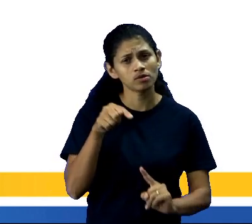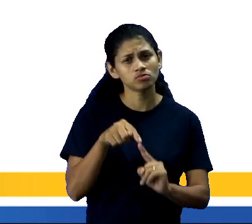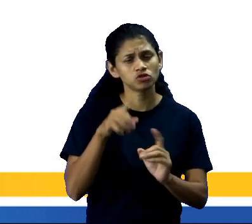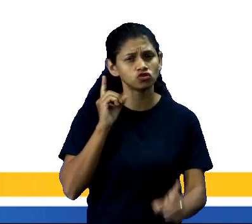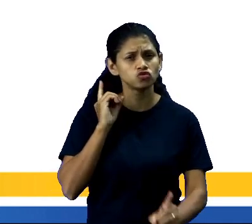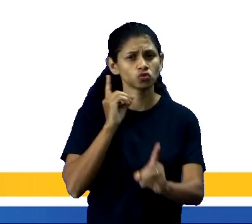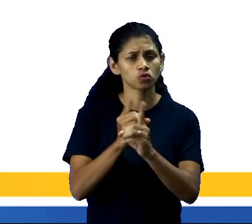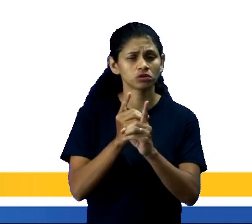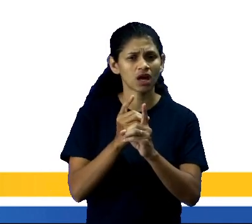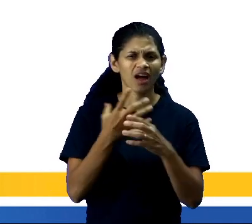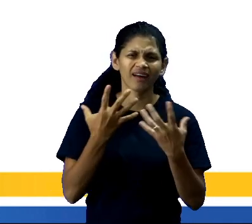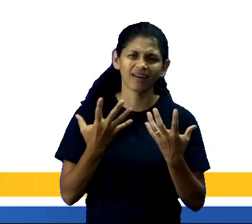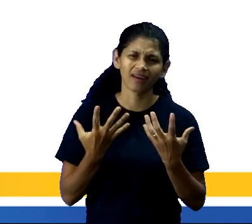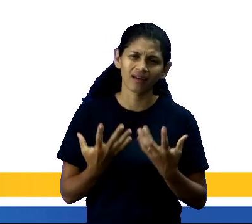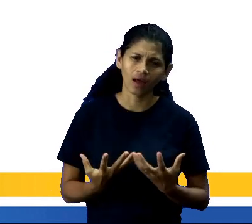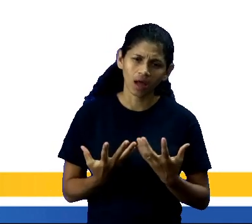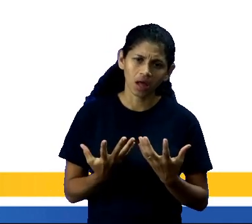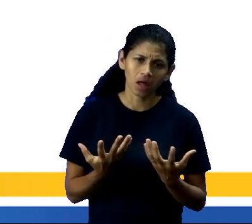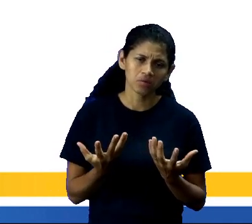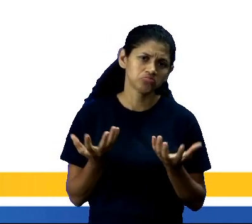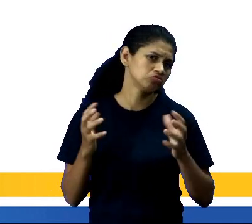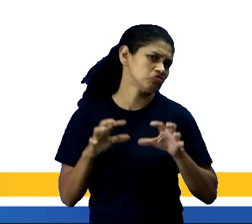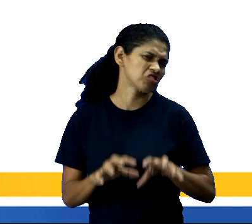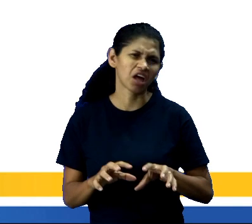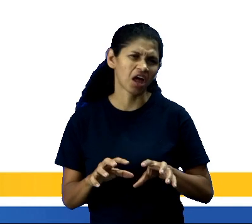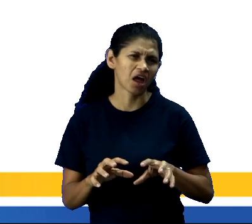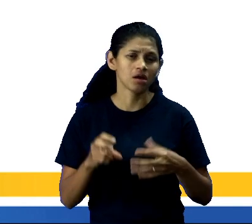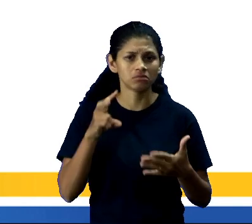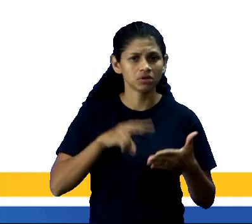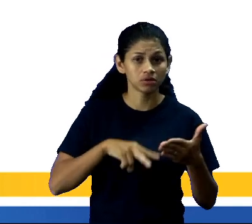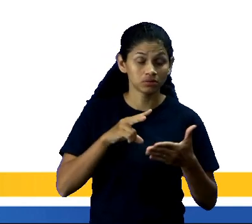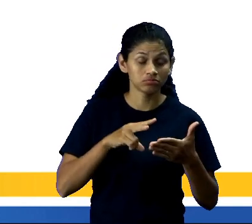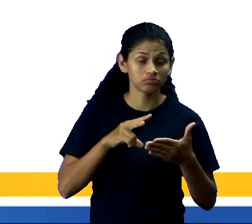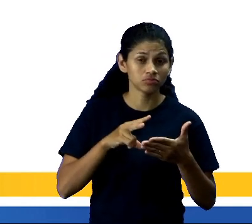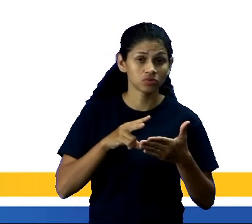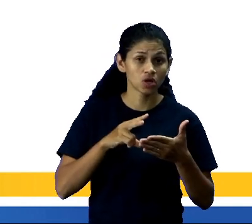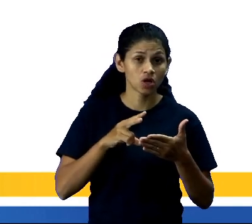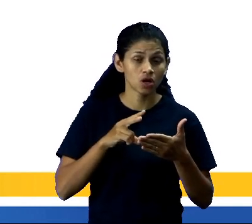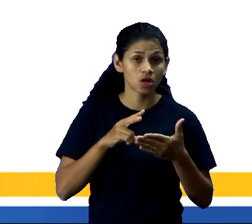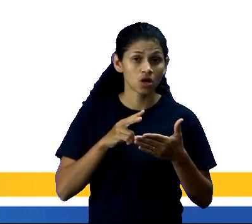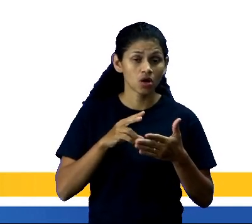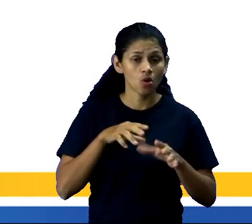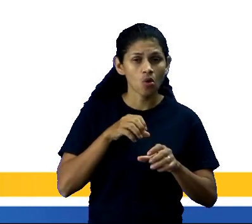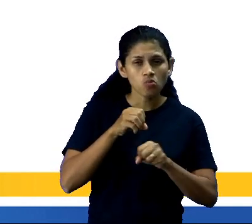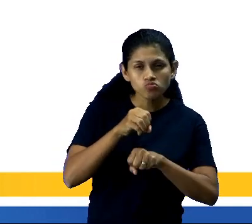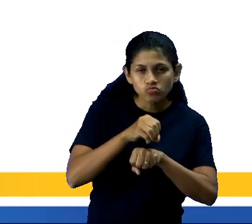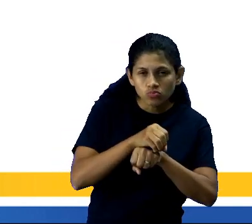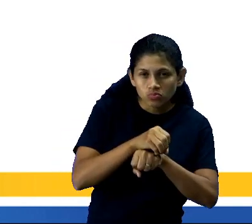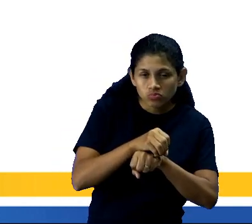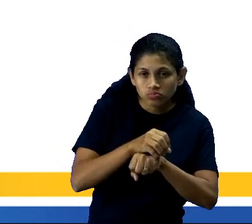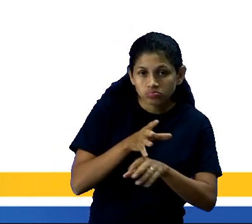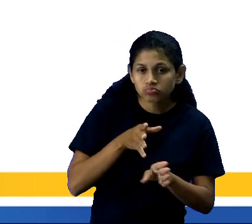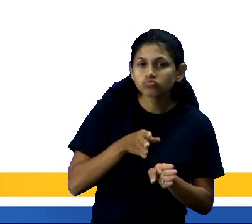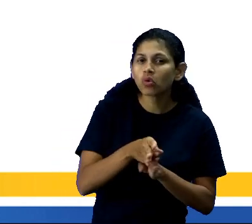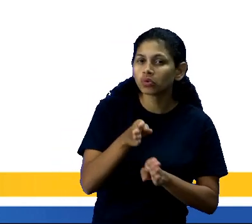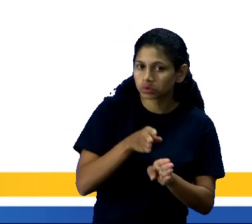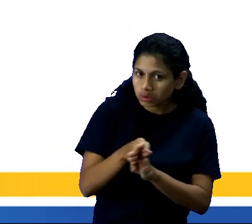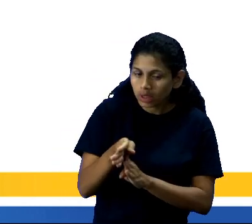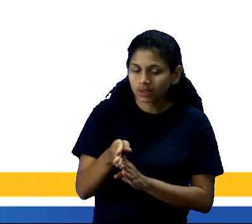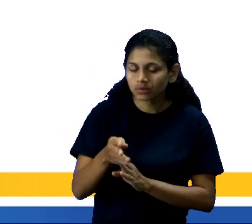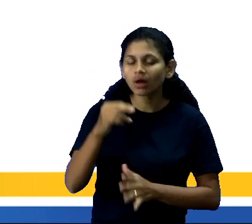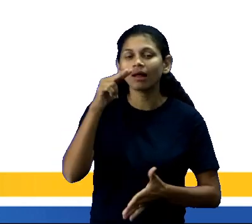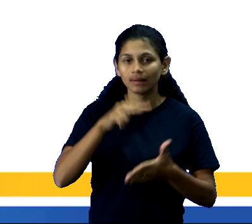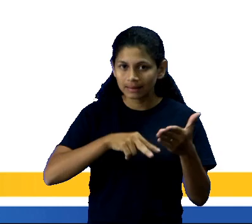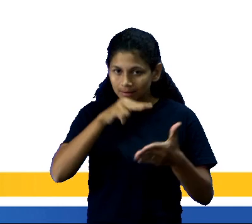quer ou não ler, eu recomendo que você leia. A história tem um ótimo desenvolvimento de personagens em geral. O primeiro